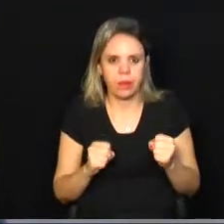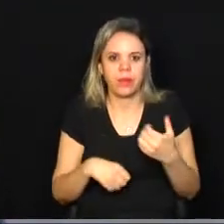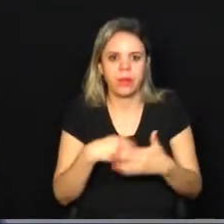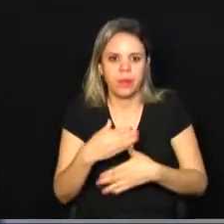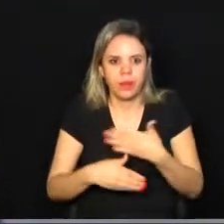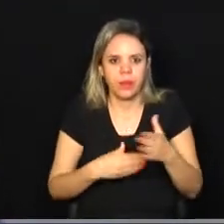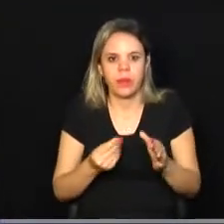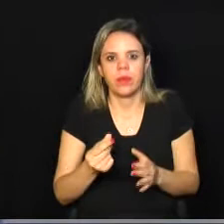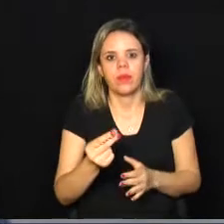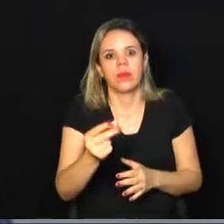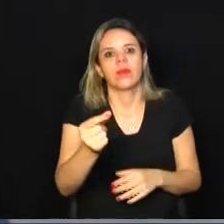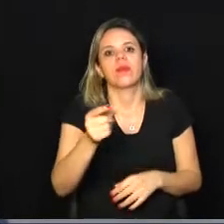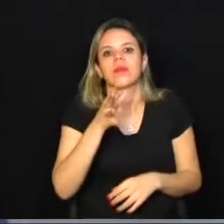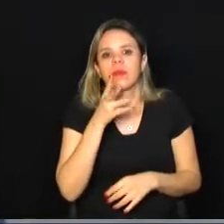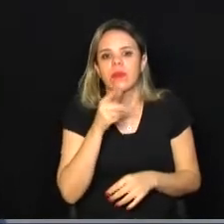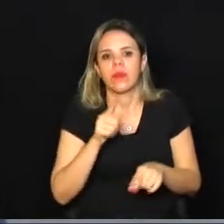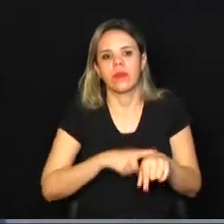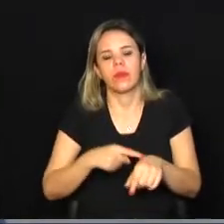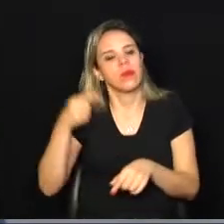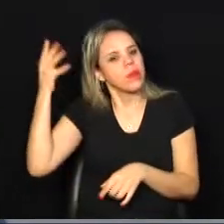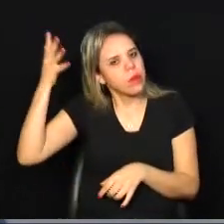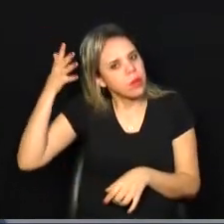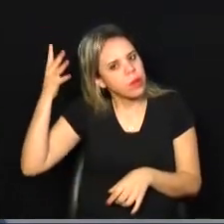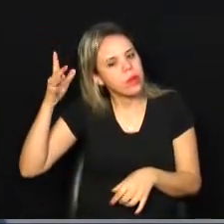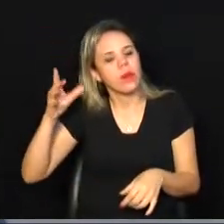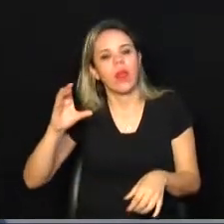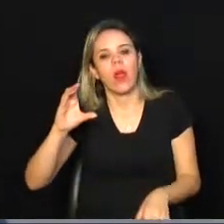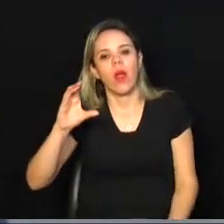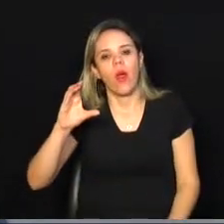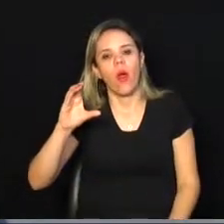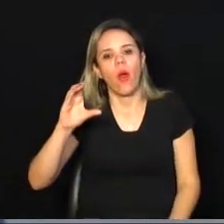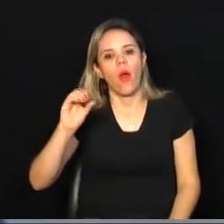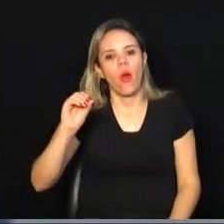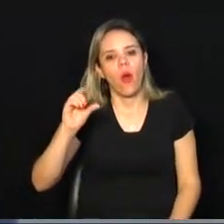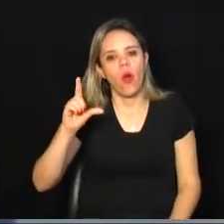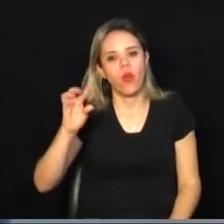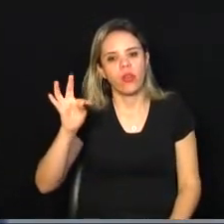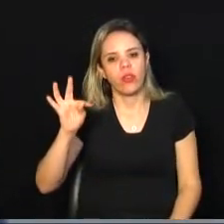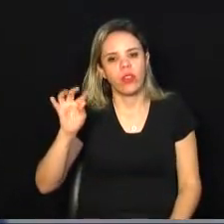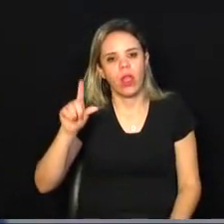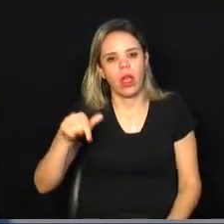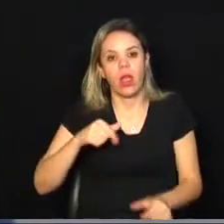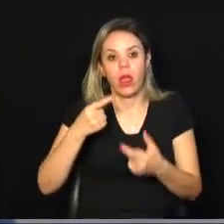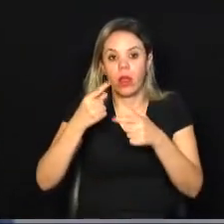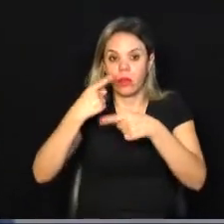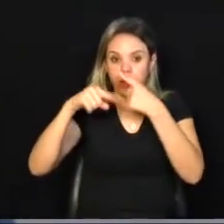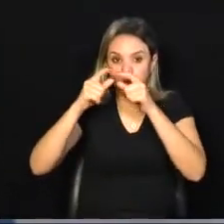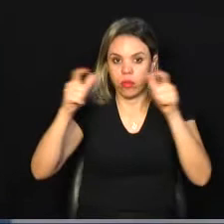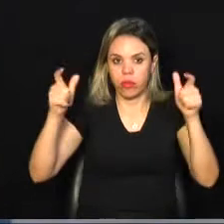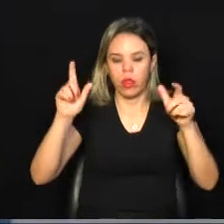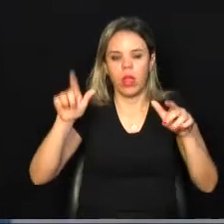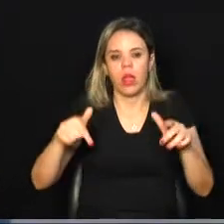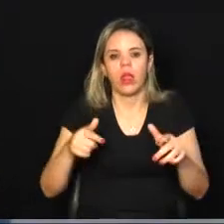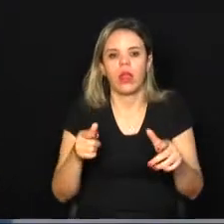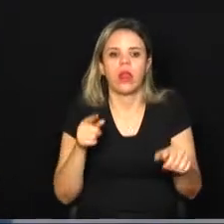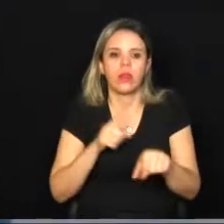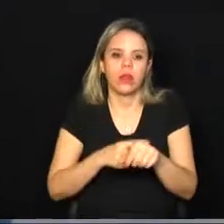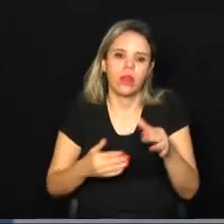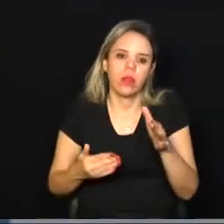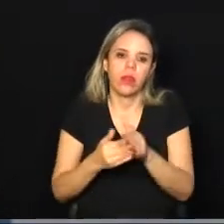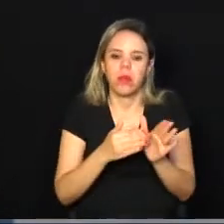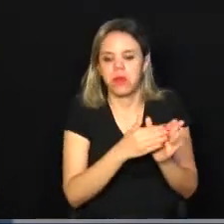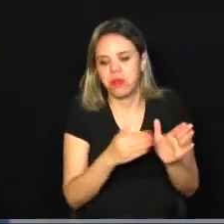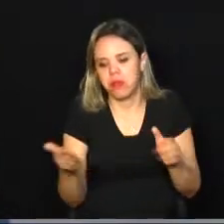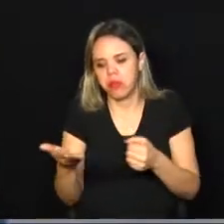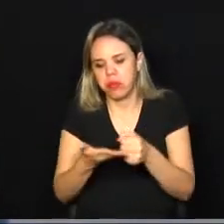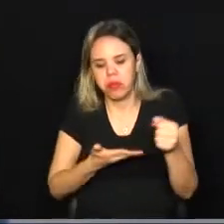de longo prazo, o coaching é um processo de alta performance, ou seja, é de curto ou de